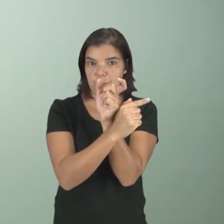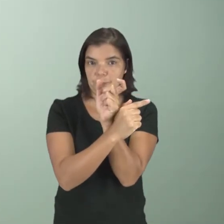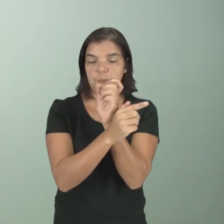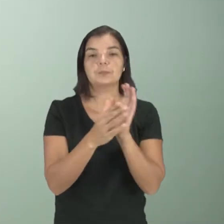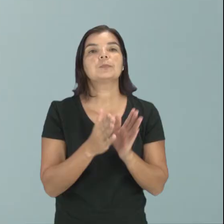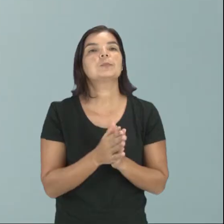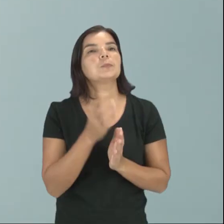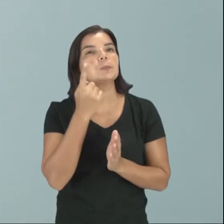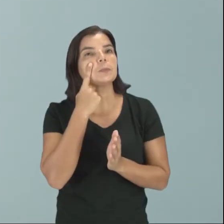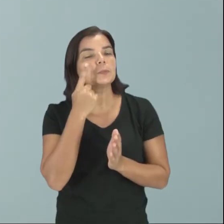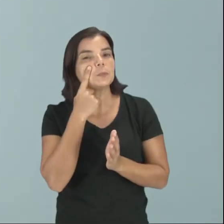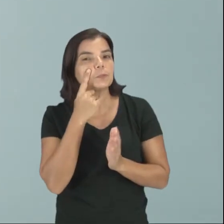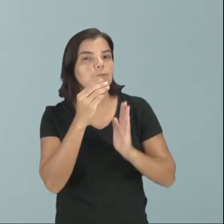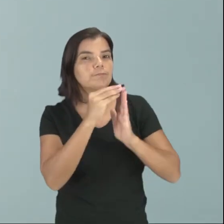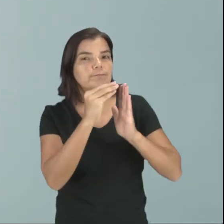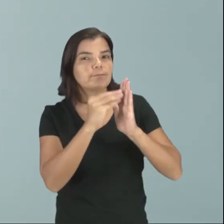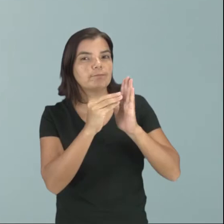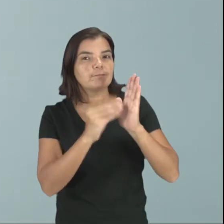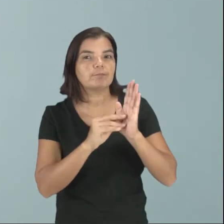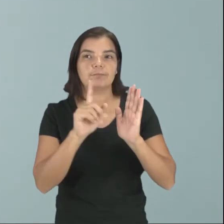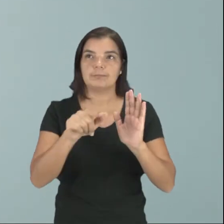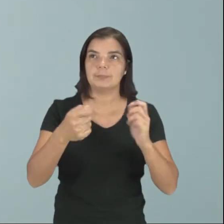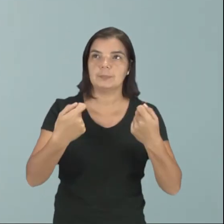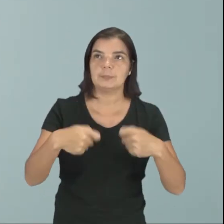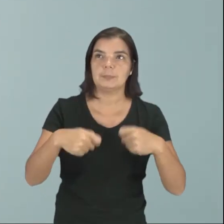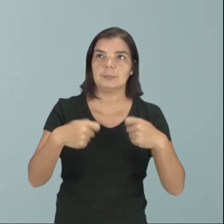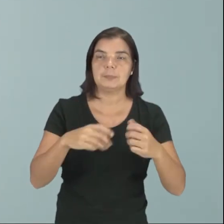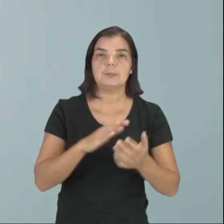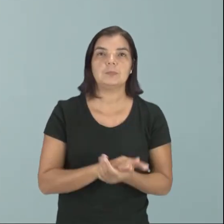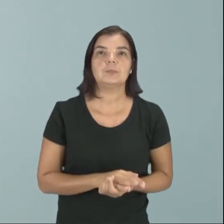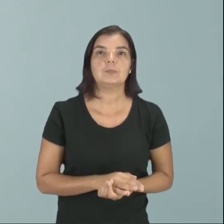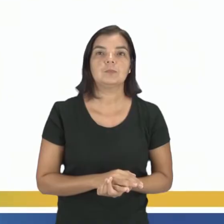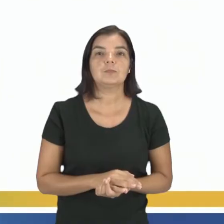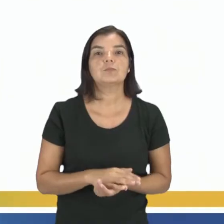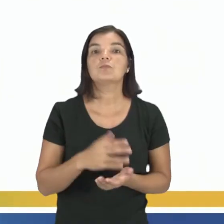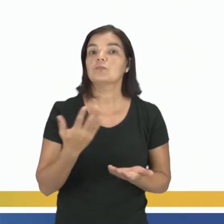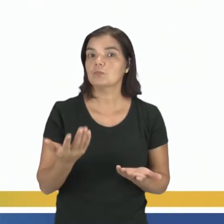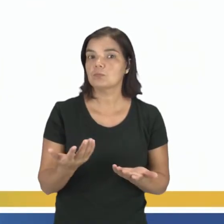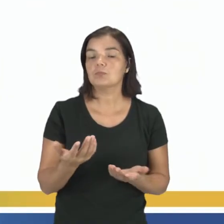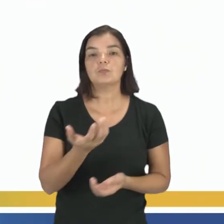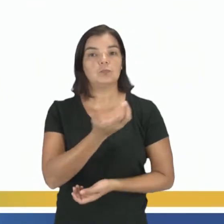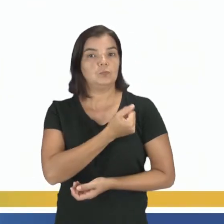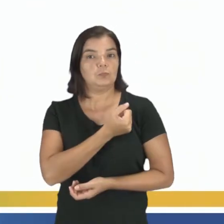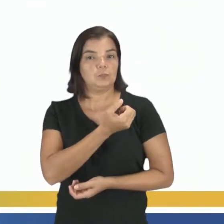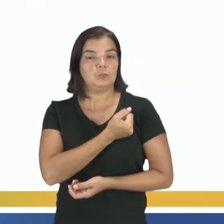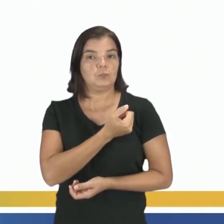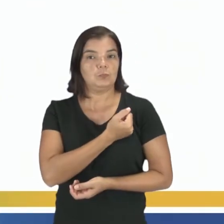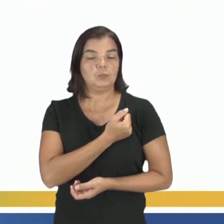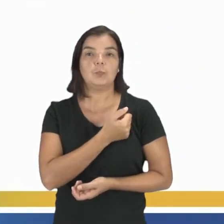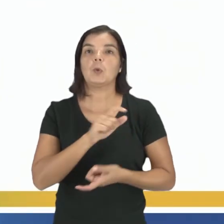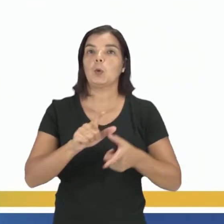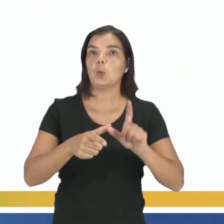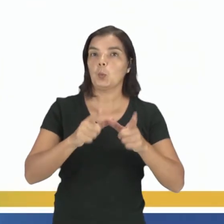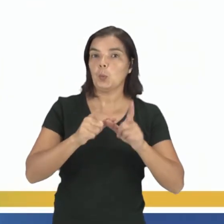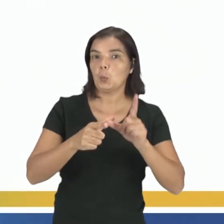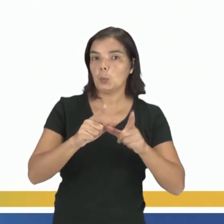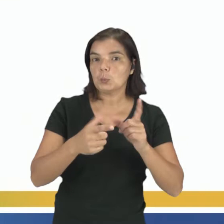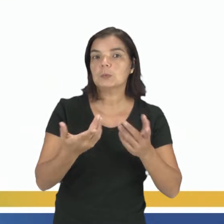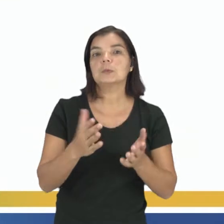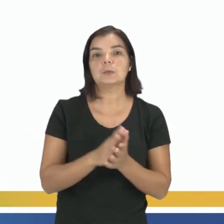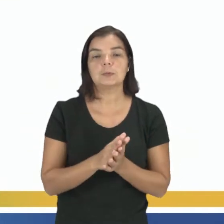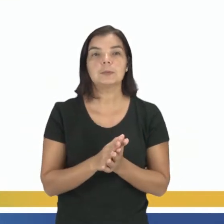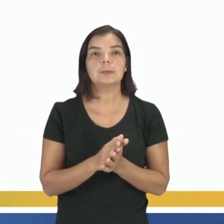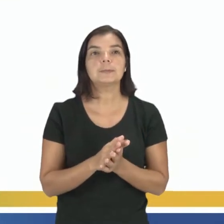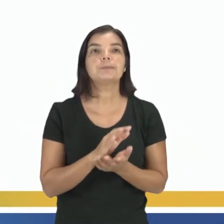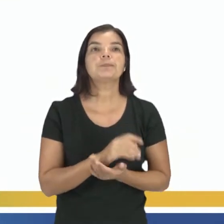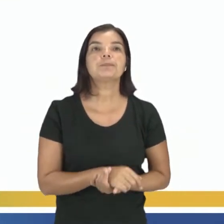suas propriedades, né? É necessário aí que pelo menos uma incógnita, que é aquele número desconhecido que a gente representa